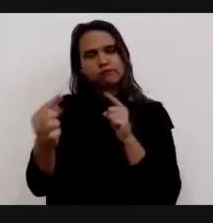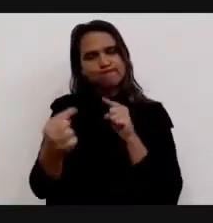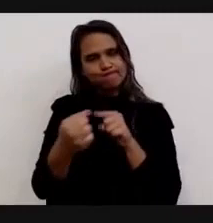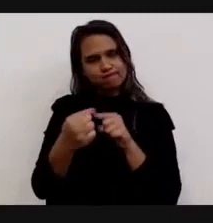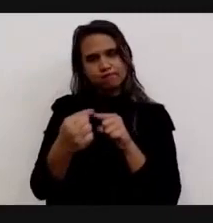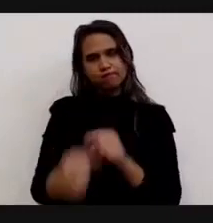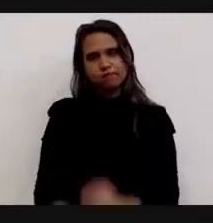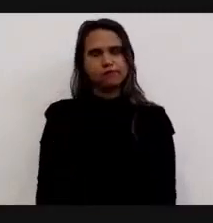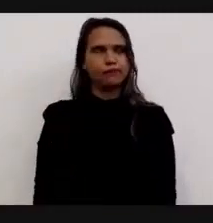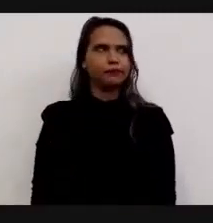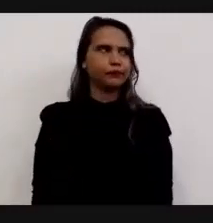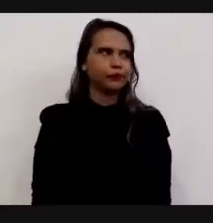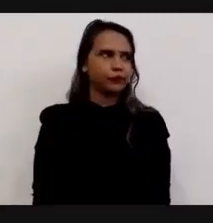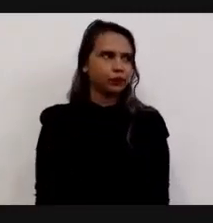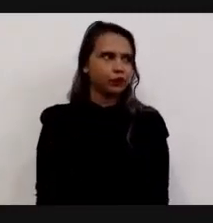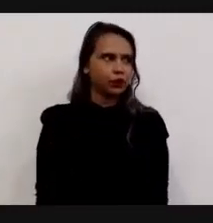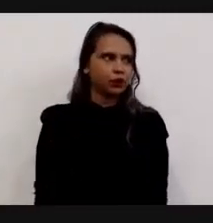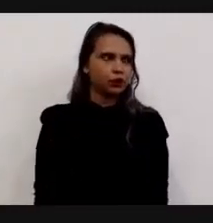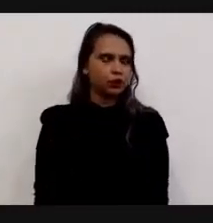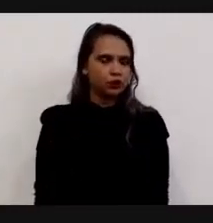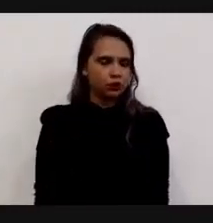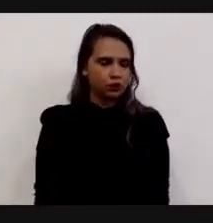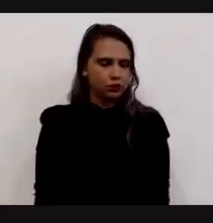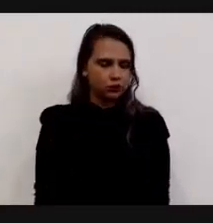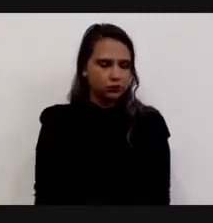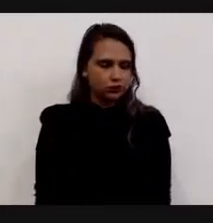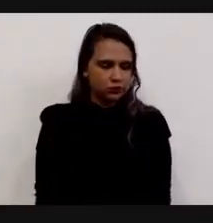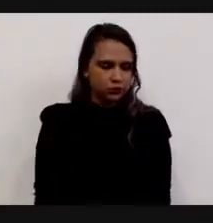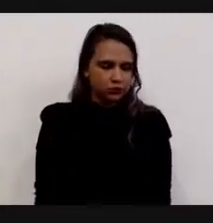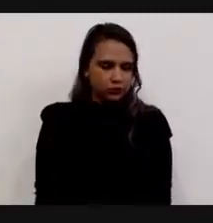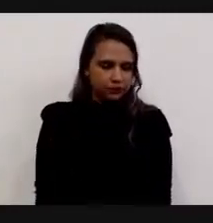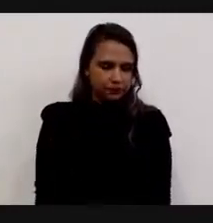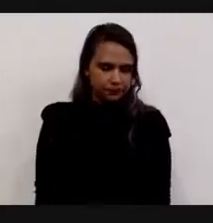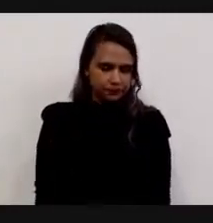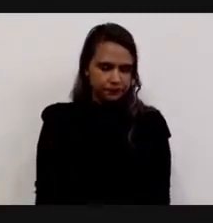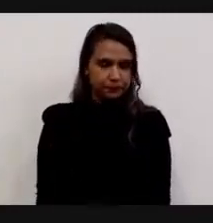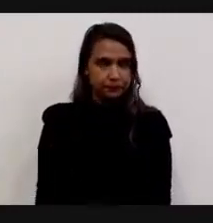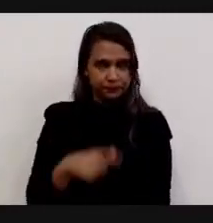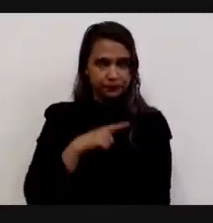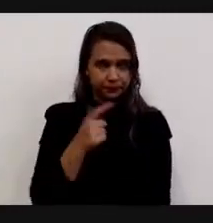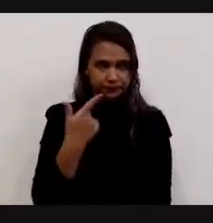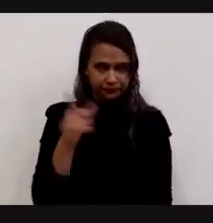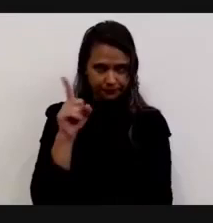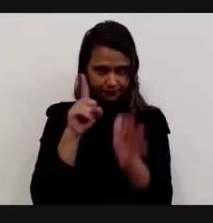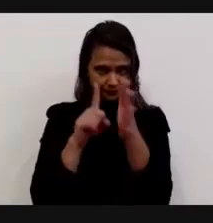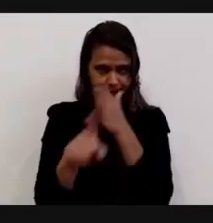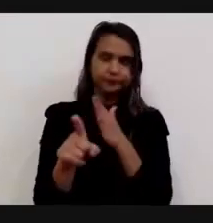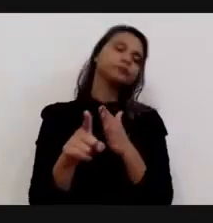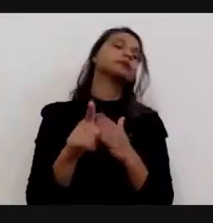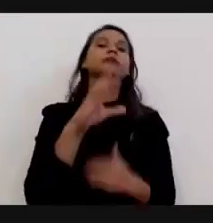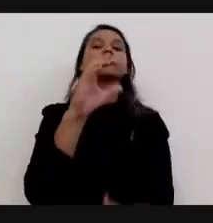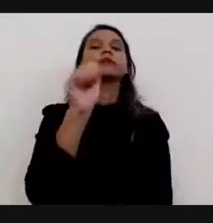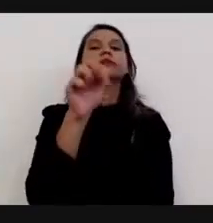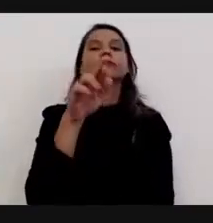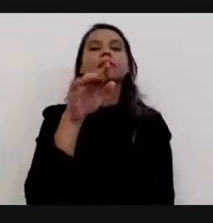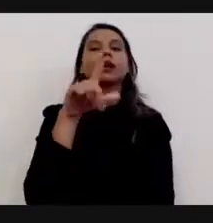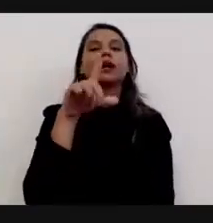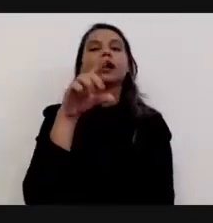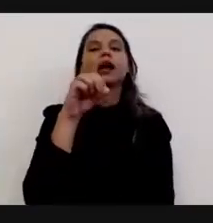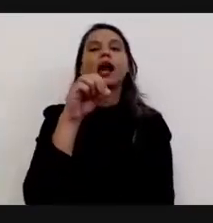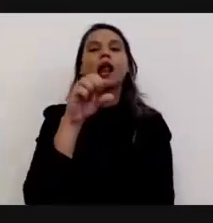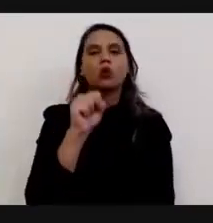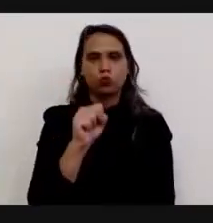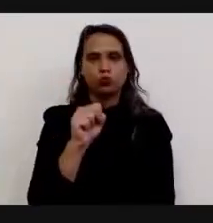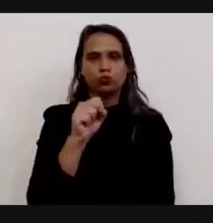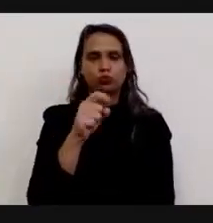Fernando. Tem mais uma pergunta aqui, elaborada por Carlos Leonardo, aqui da Câmara dos Deputados, direcionada